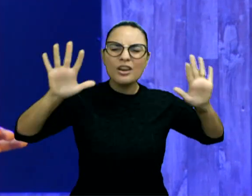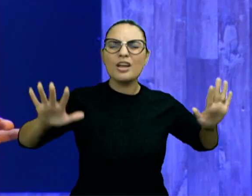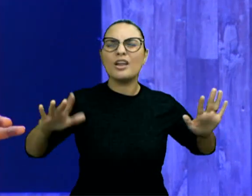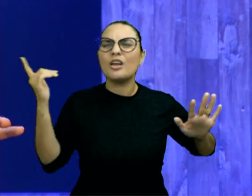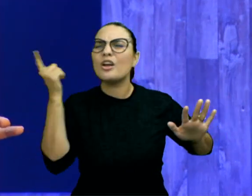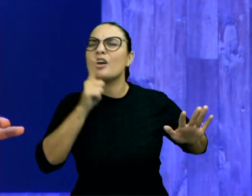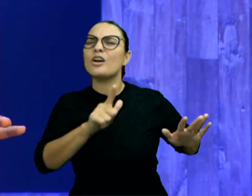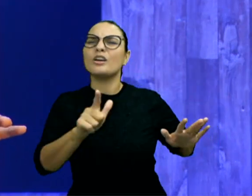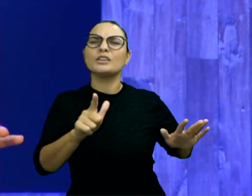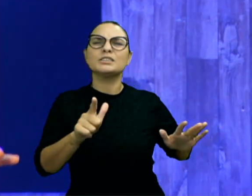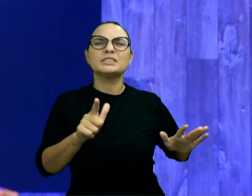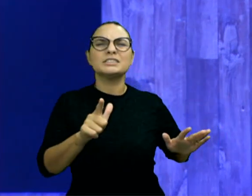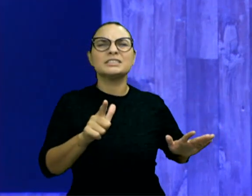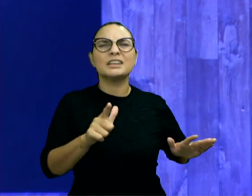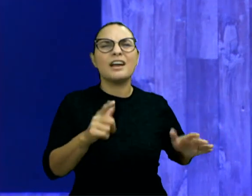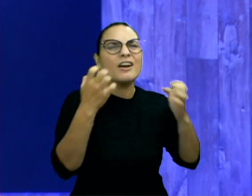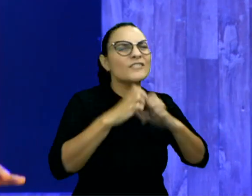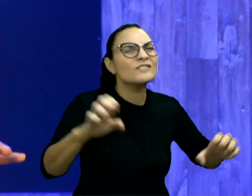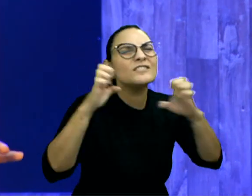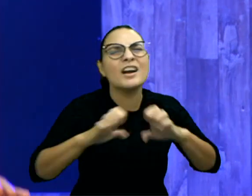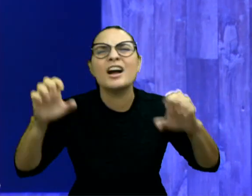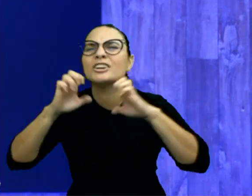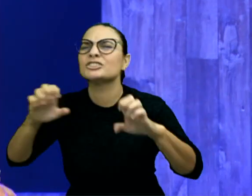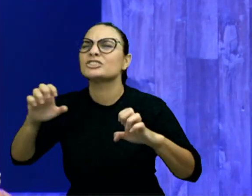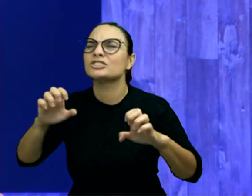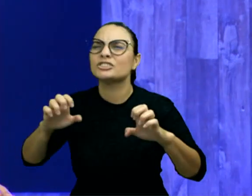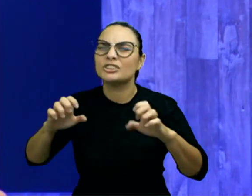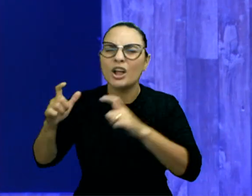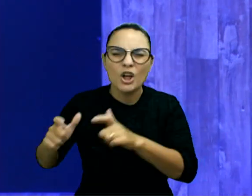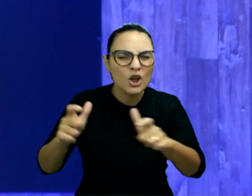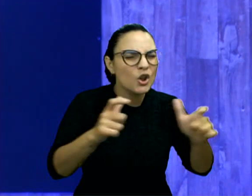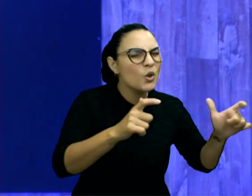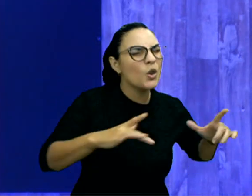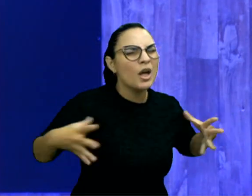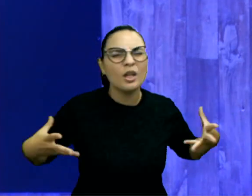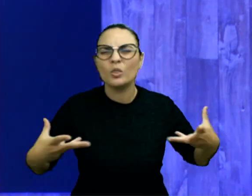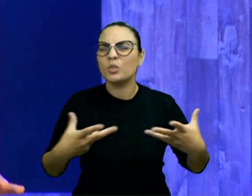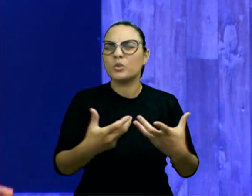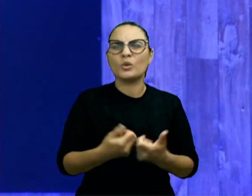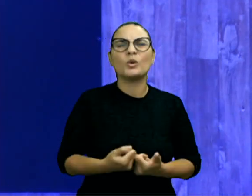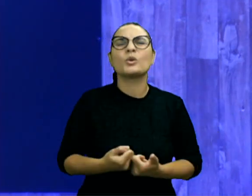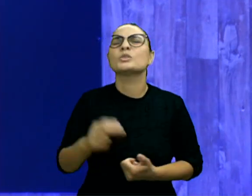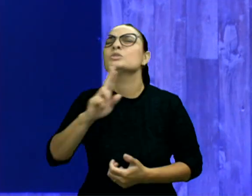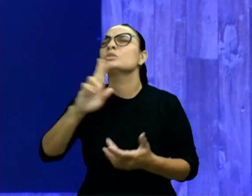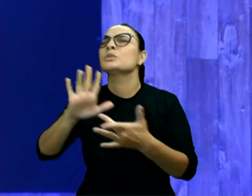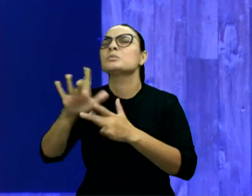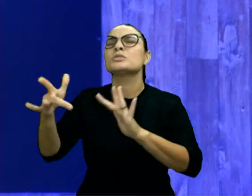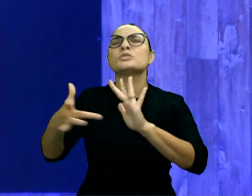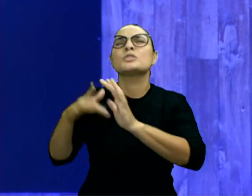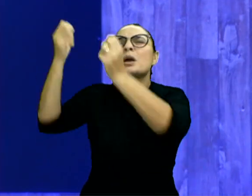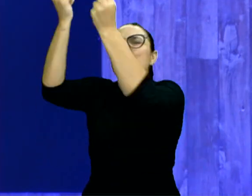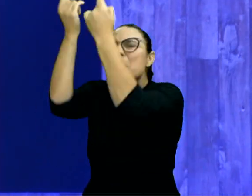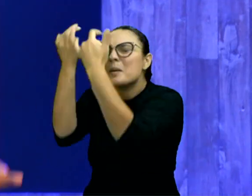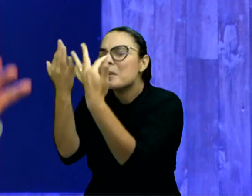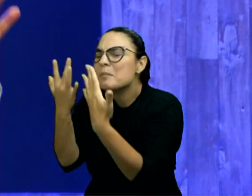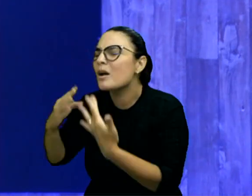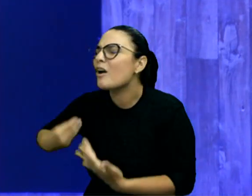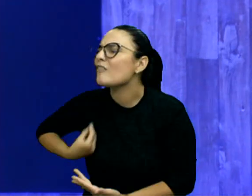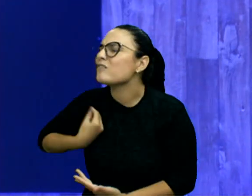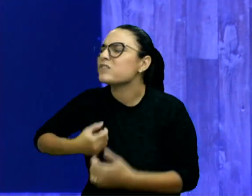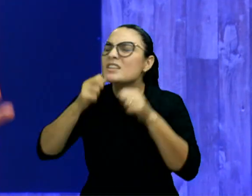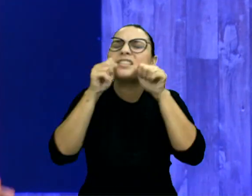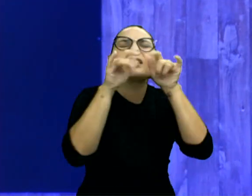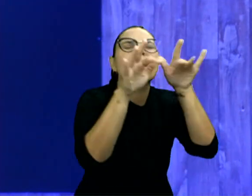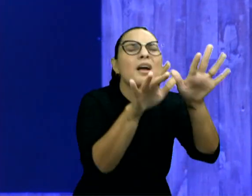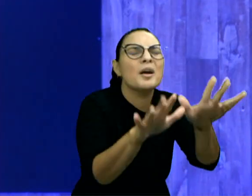possamos, Pai, falar de ti aonde estamos, em nome de Jesus, Senhor. Abençoa, Pai, as nossas vidas. Pai, abençoe